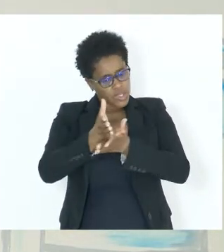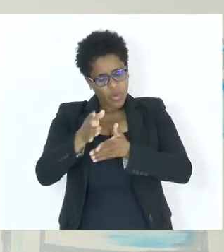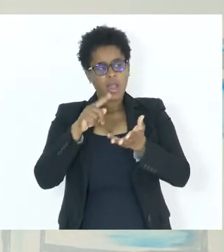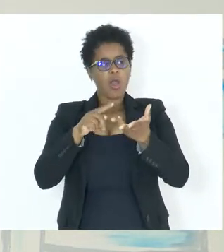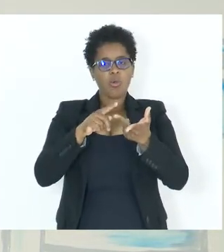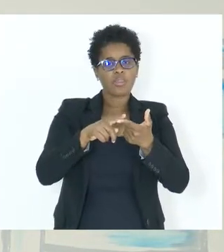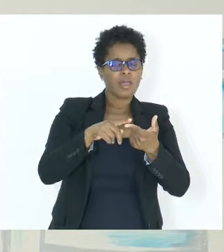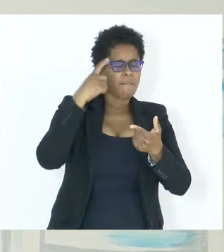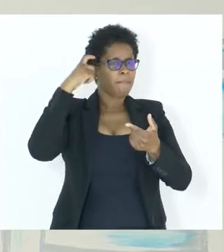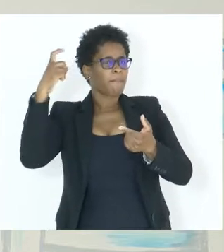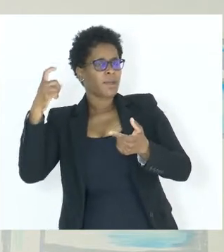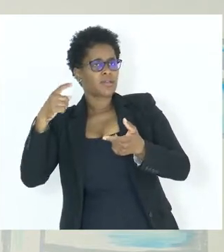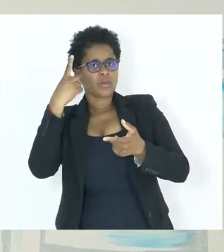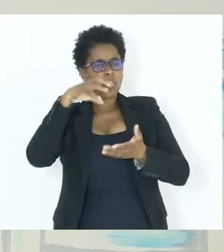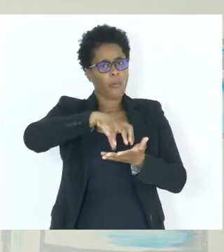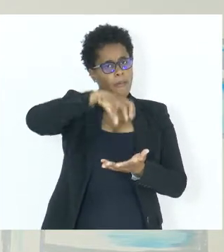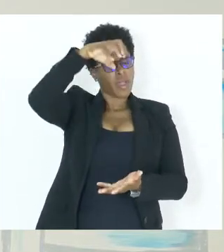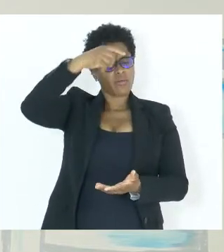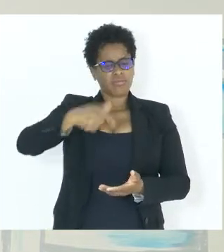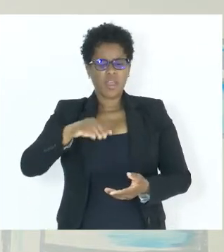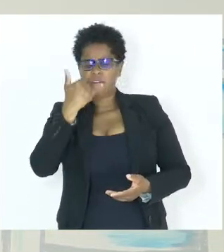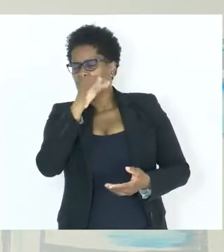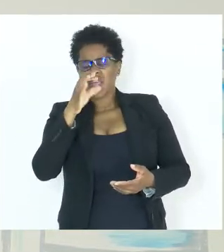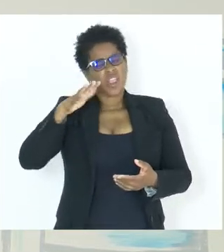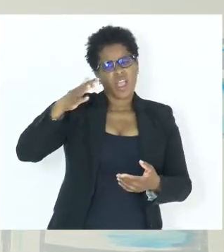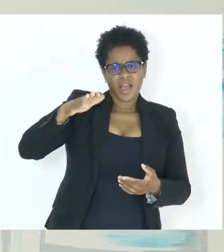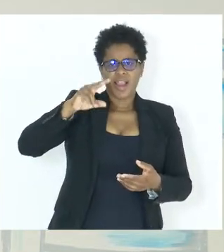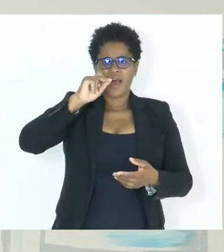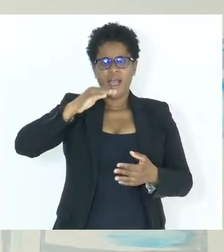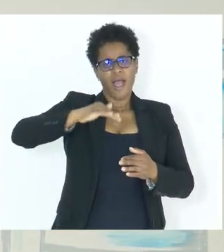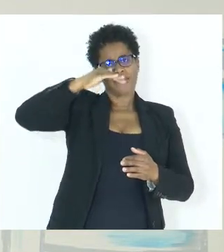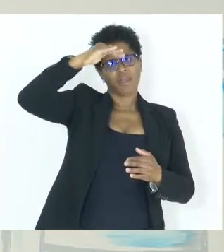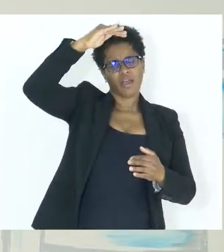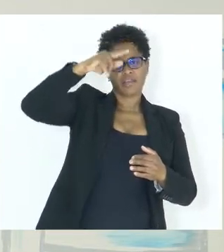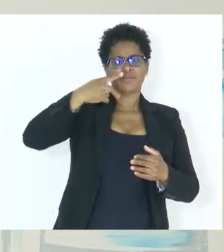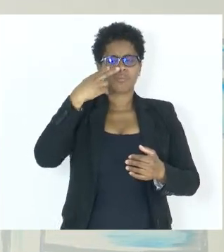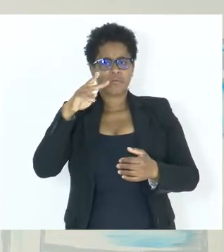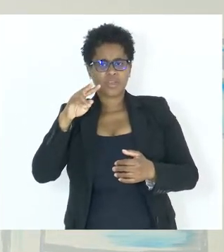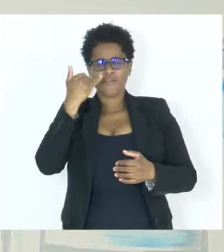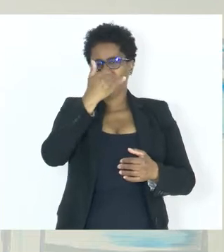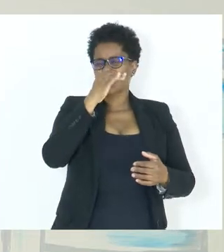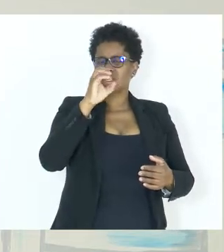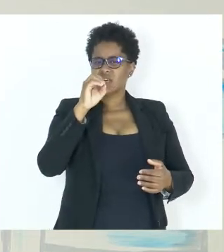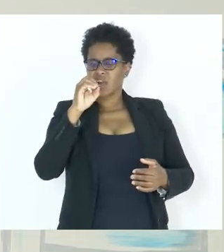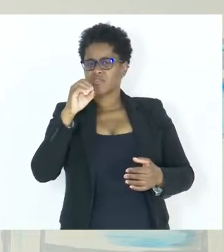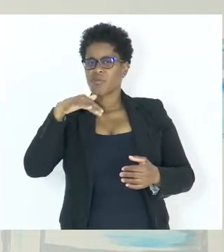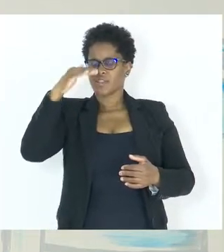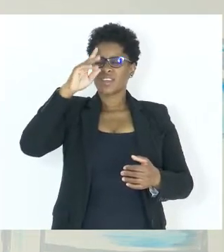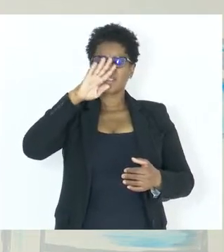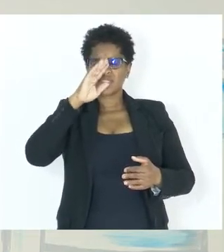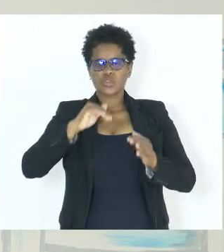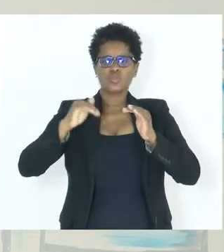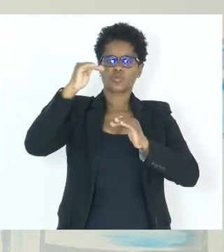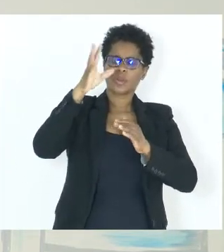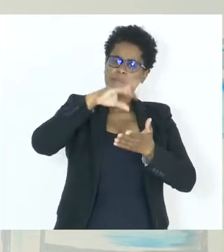contar. Imagina que um prédio tem 20 e tal andares, não é? Estamos no 20º andar. Se subimos mais um,